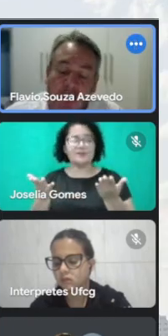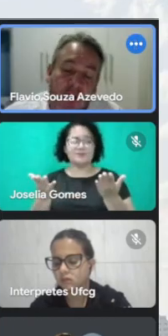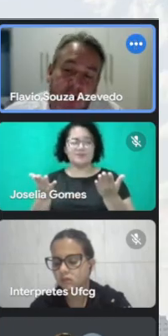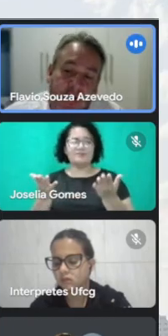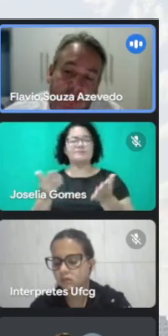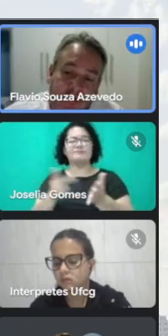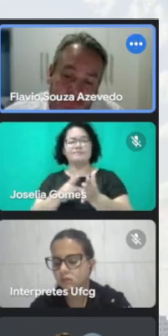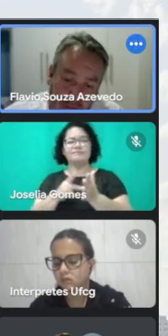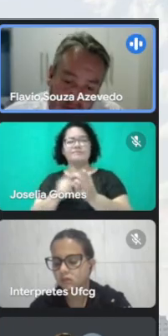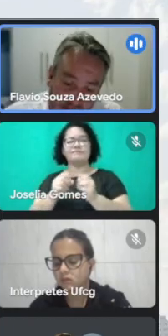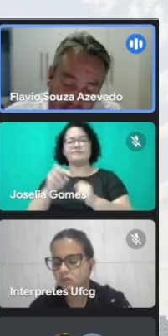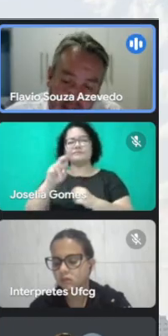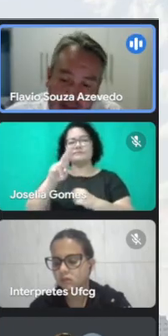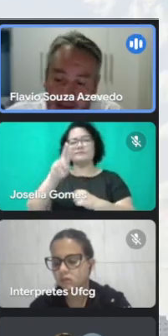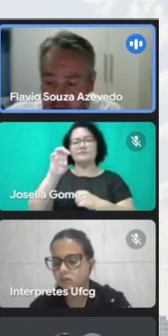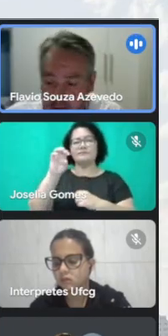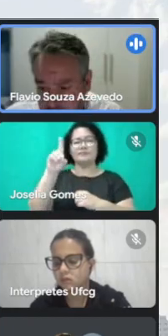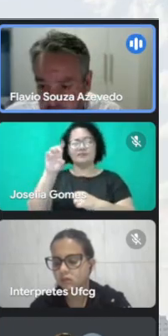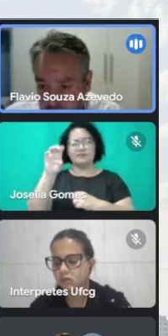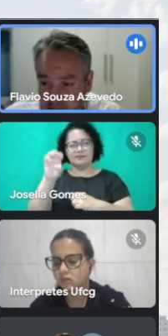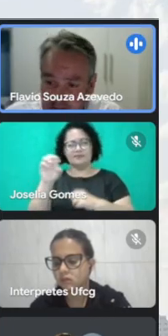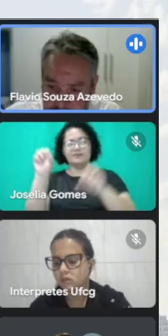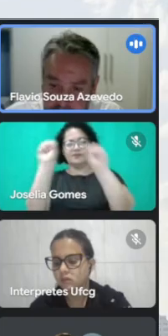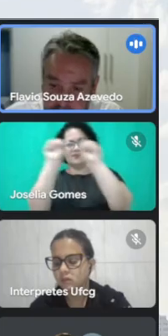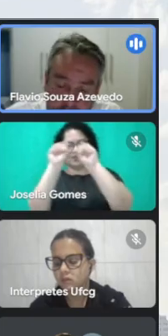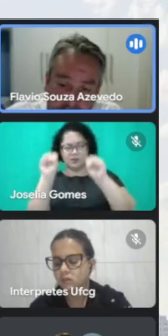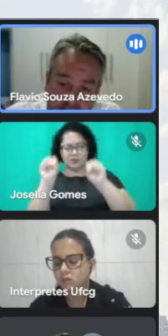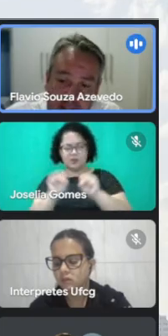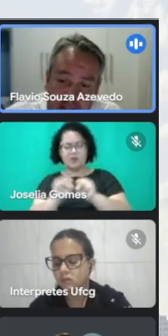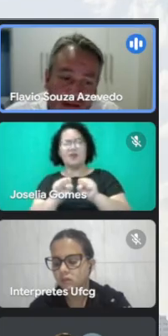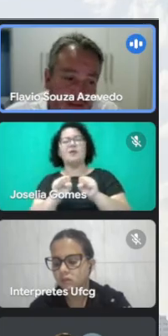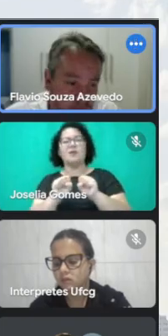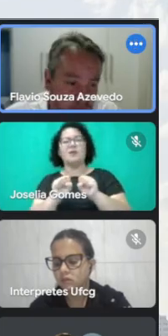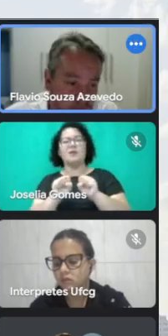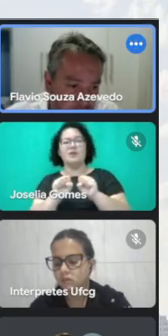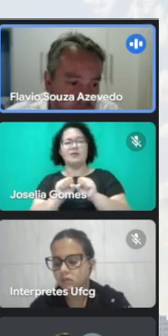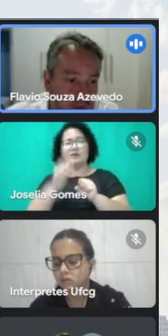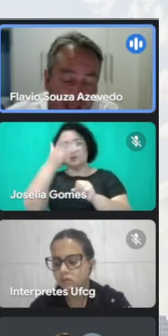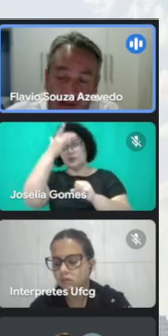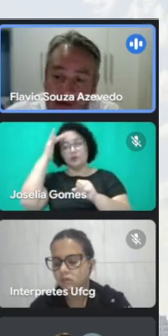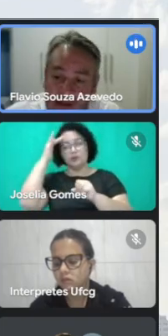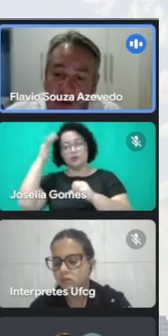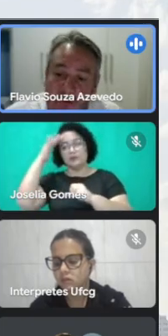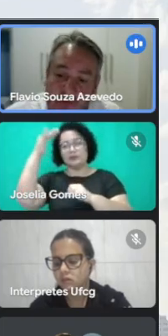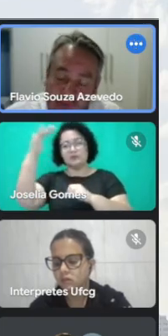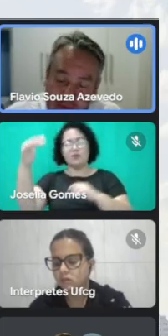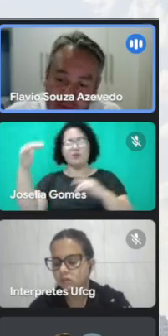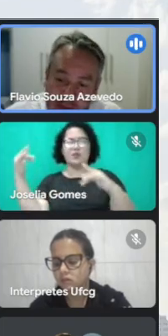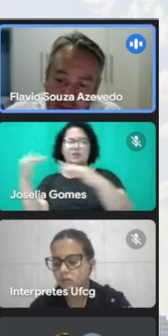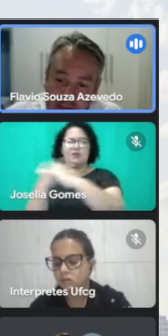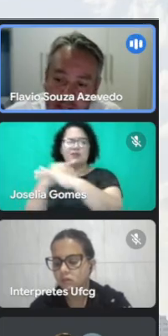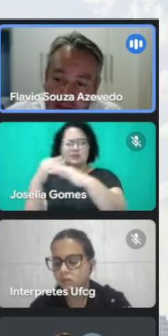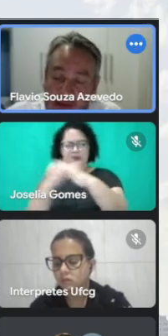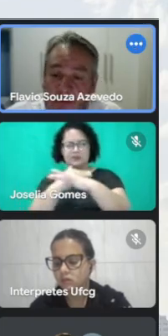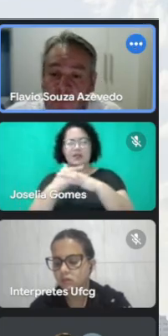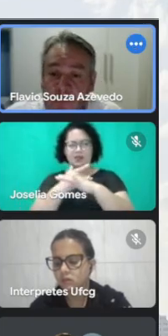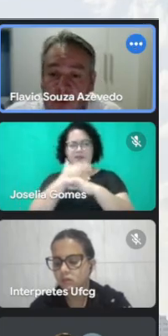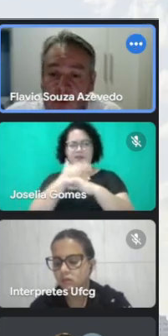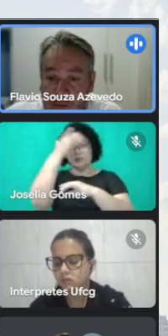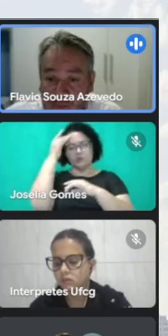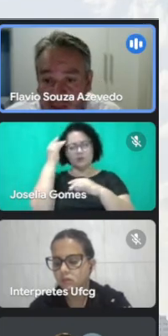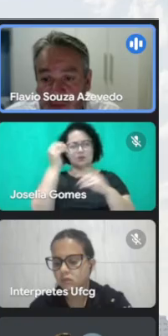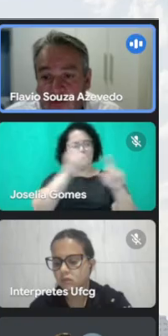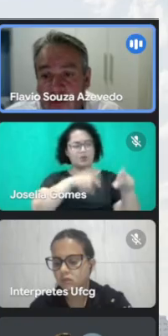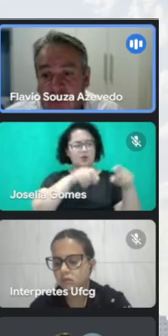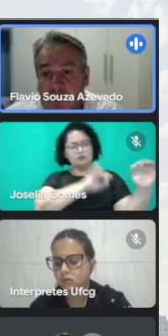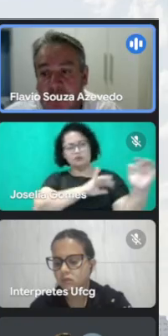que provém as pessoas, principalmente nas cidades, as pessoas cada vez mais vivem nas cidades,